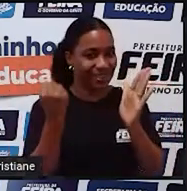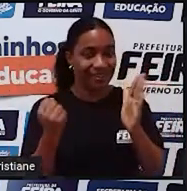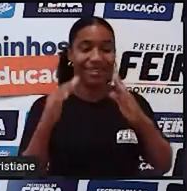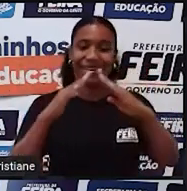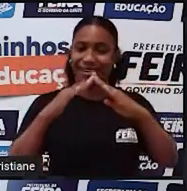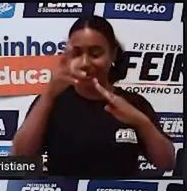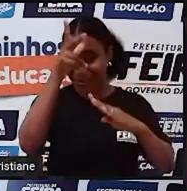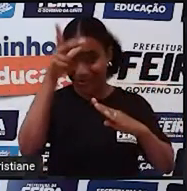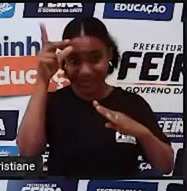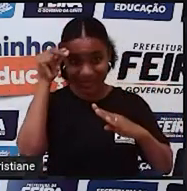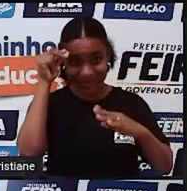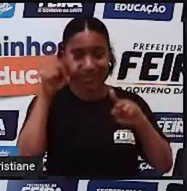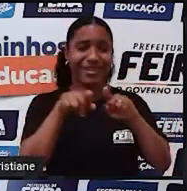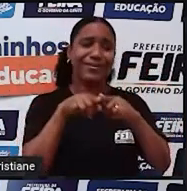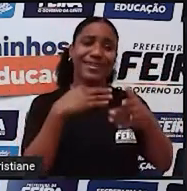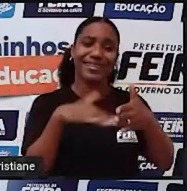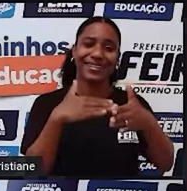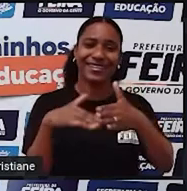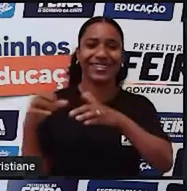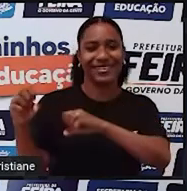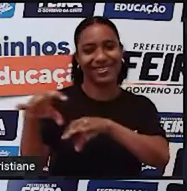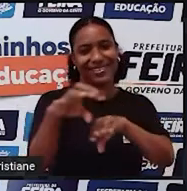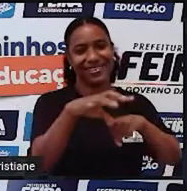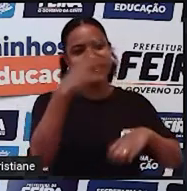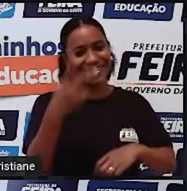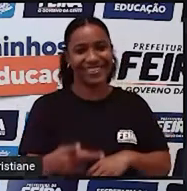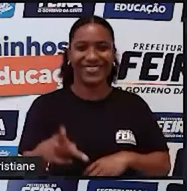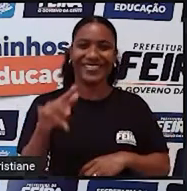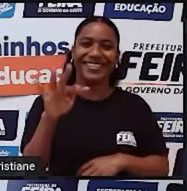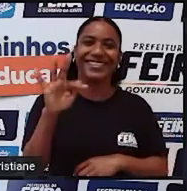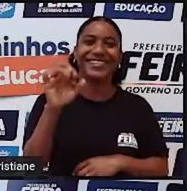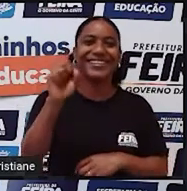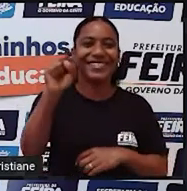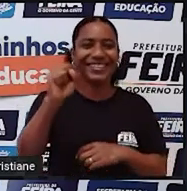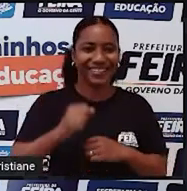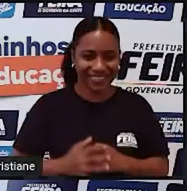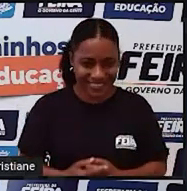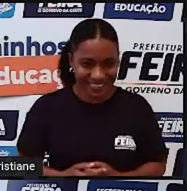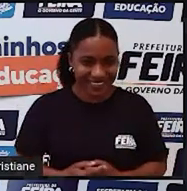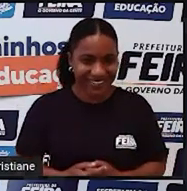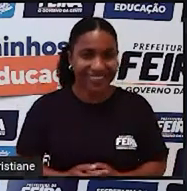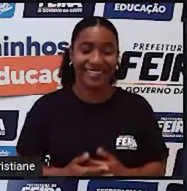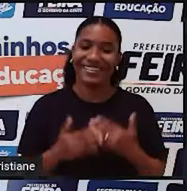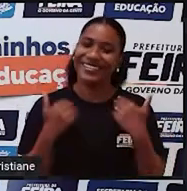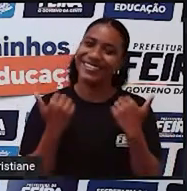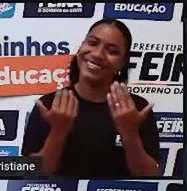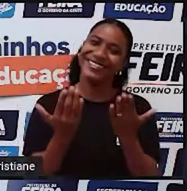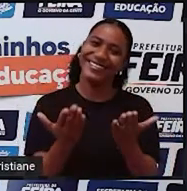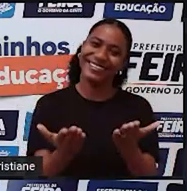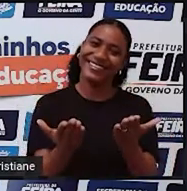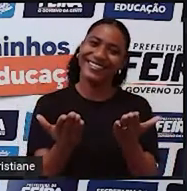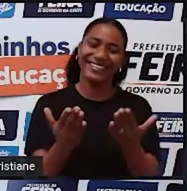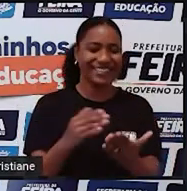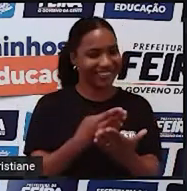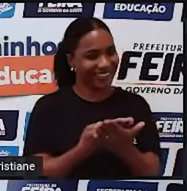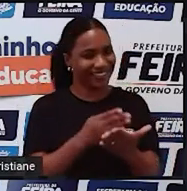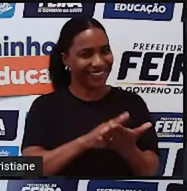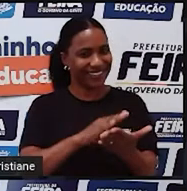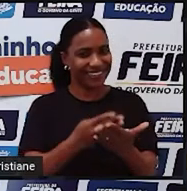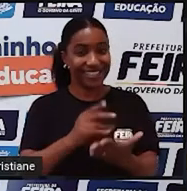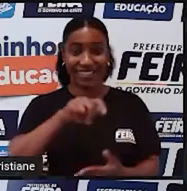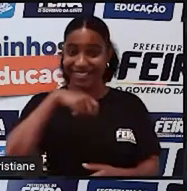Prefeitura Municipal e da Secretaria de Educação de Feira de Santana. E ao nosso lado, a nossa